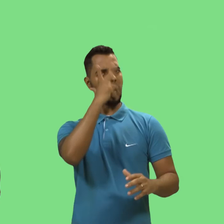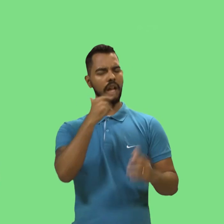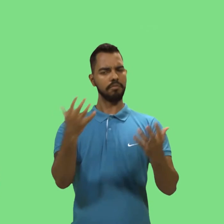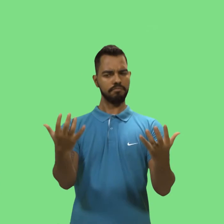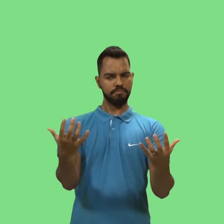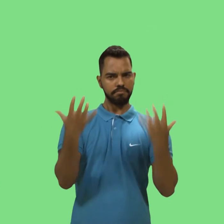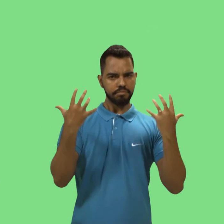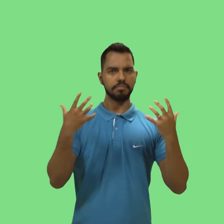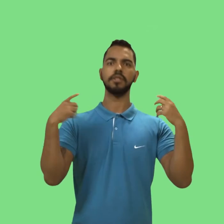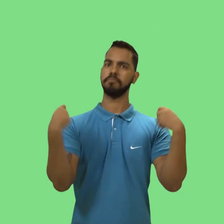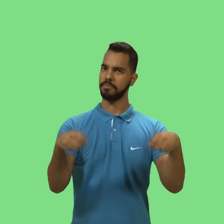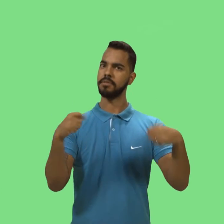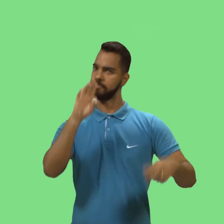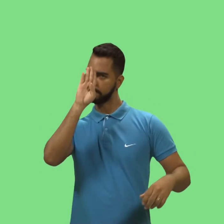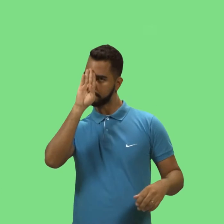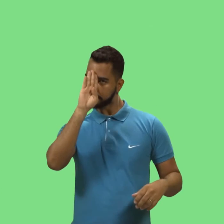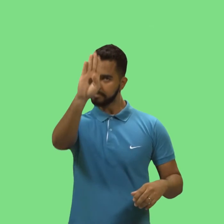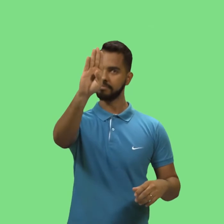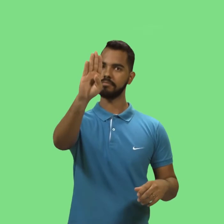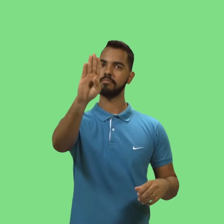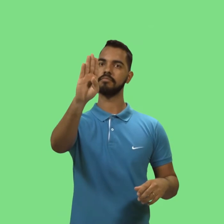são indispensáveis.